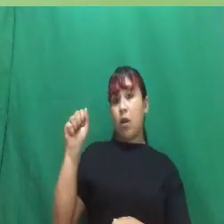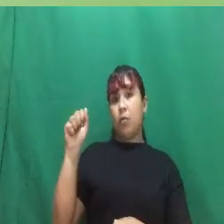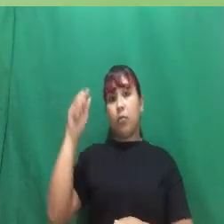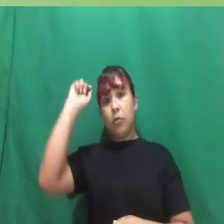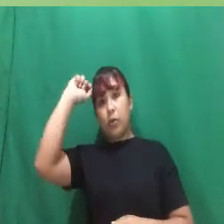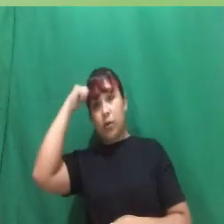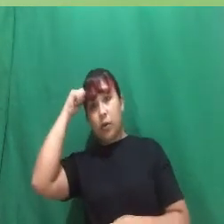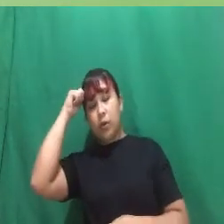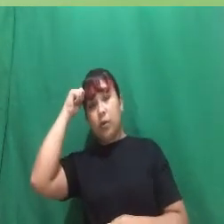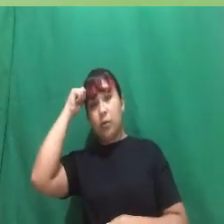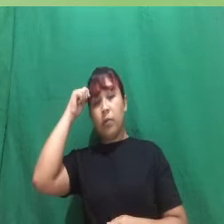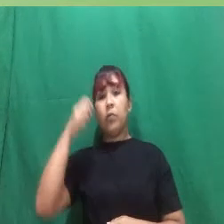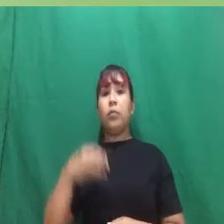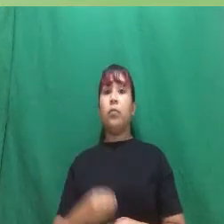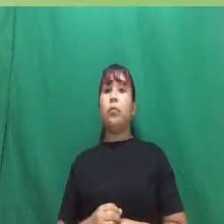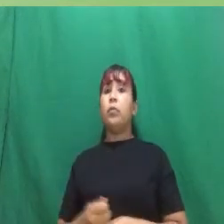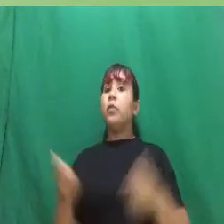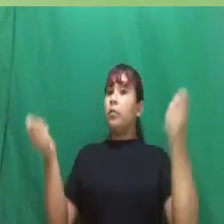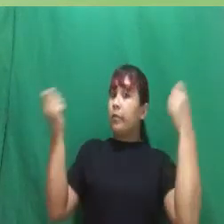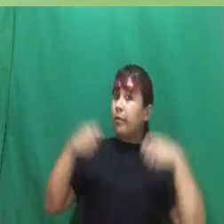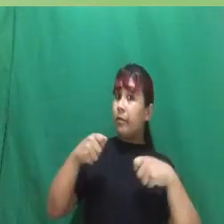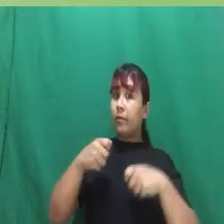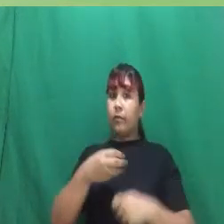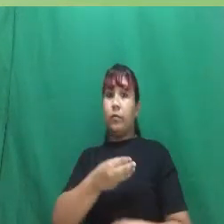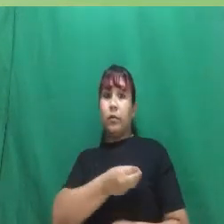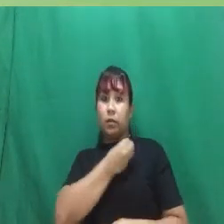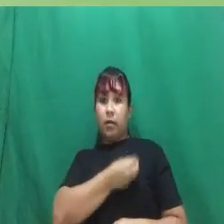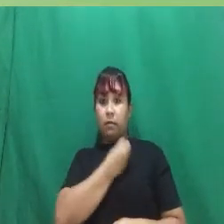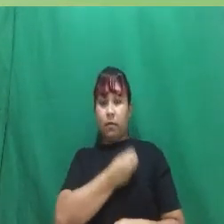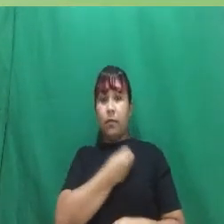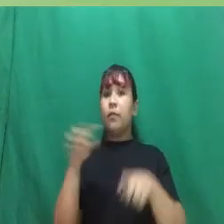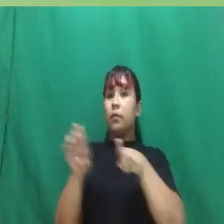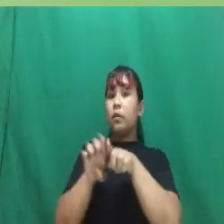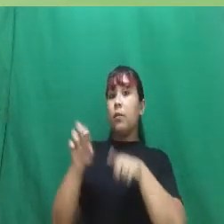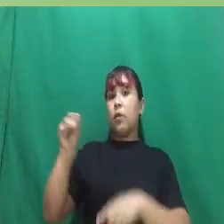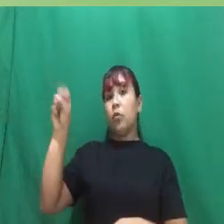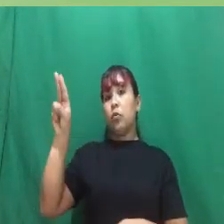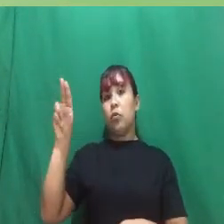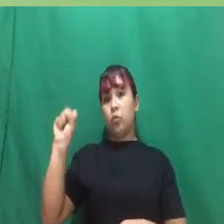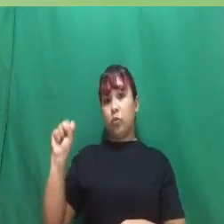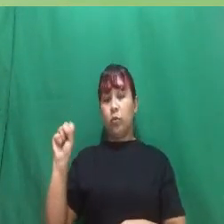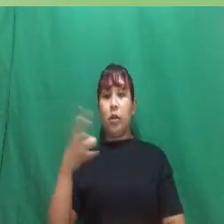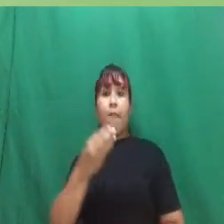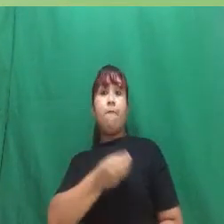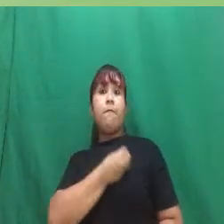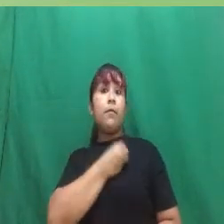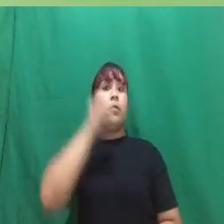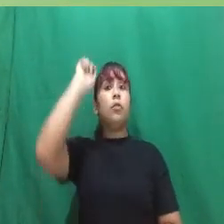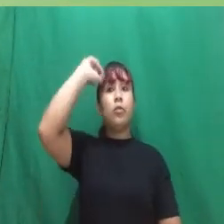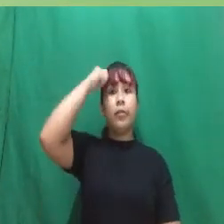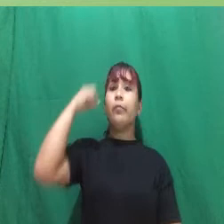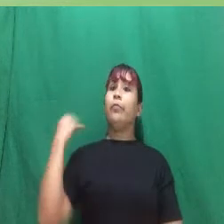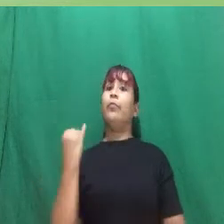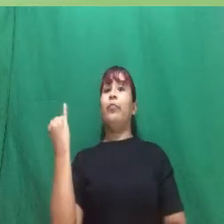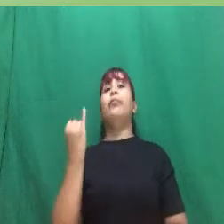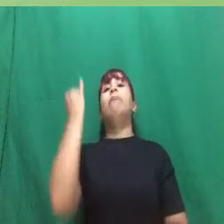Beleza. Olha só, Davi Moraes, eu quero só, antes de fazer outra pergunta para ti, eu